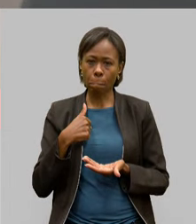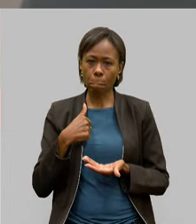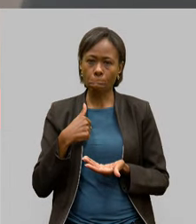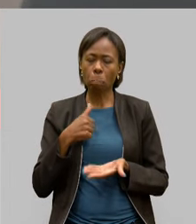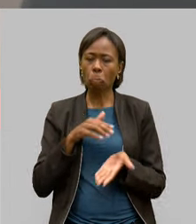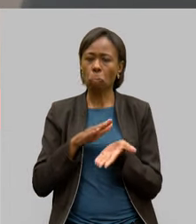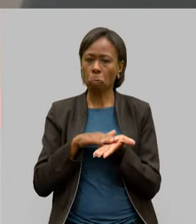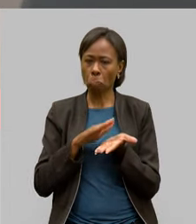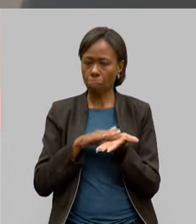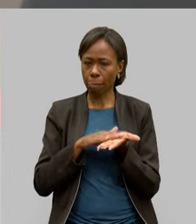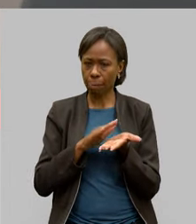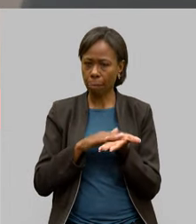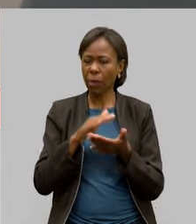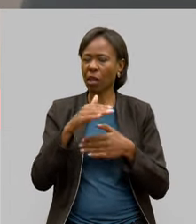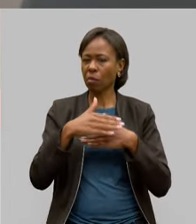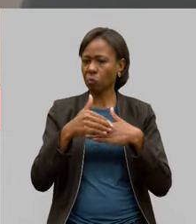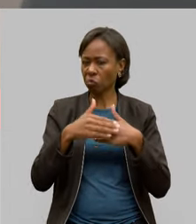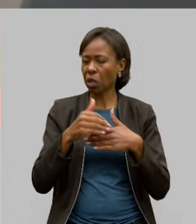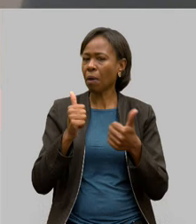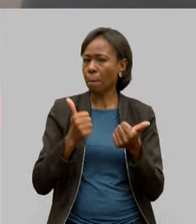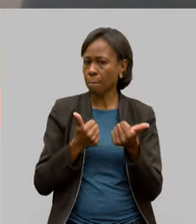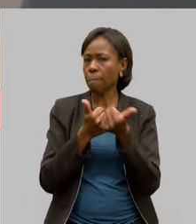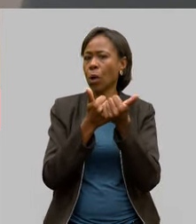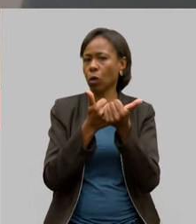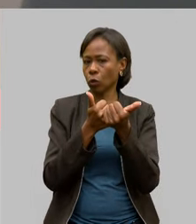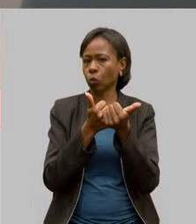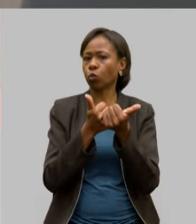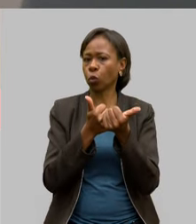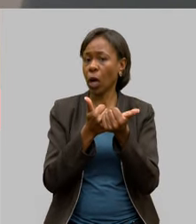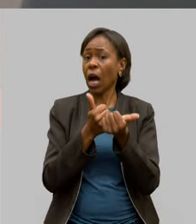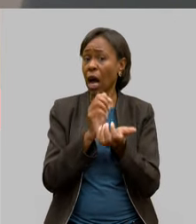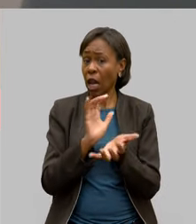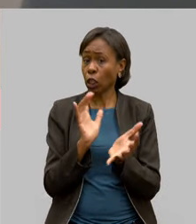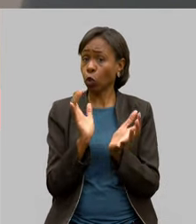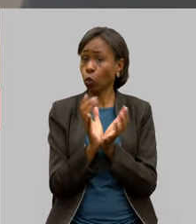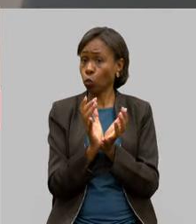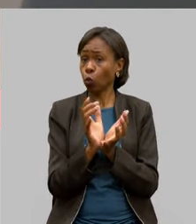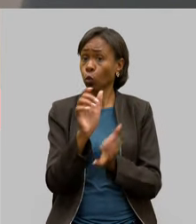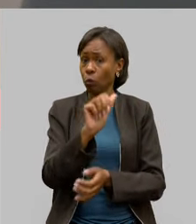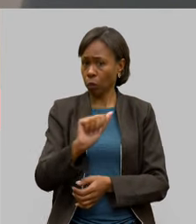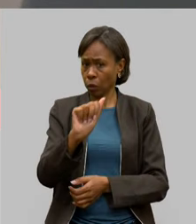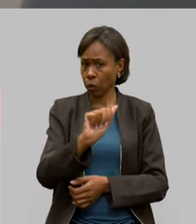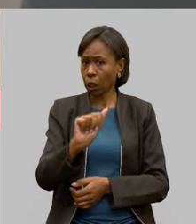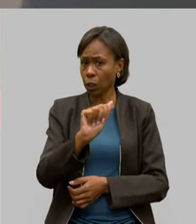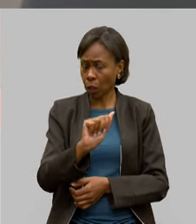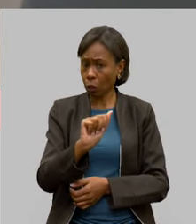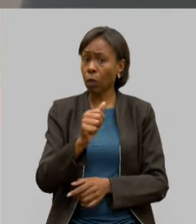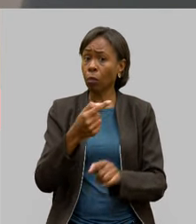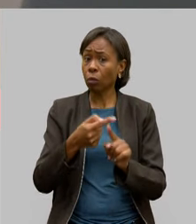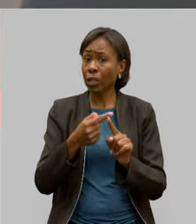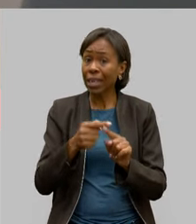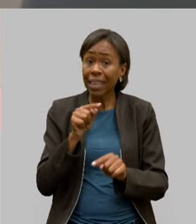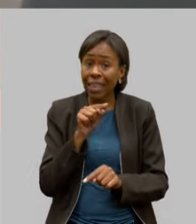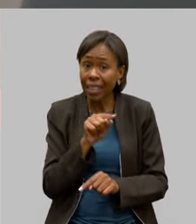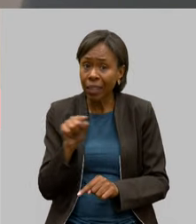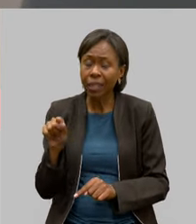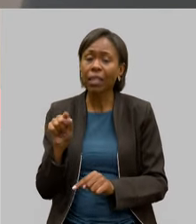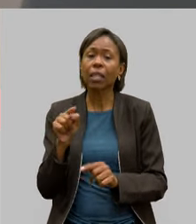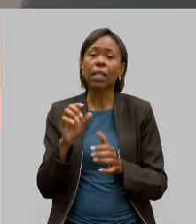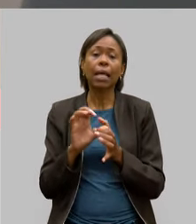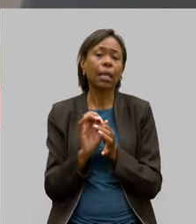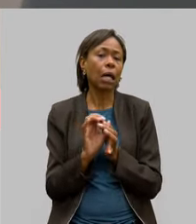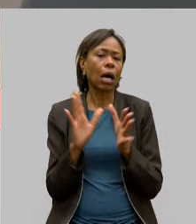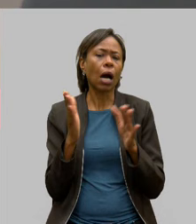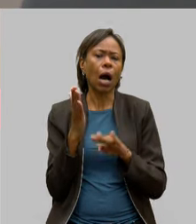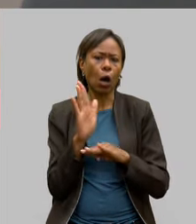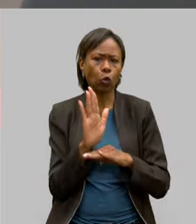elogio todo apoio menção de apoio à ações porque elas promovem não somente o acesso ao